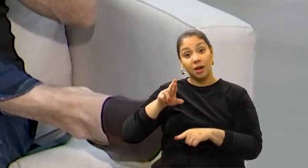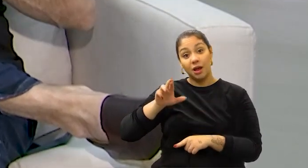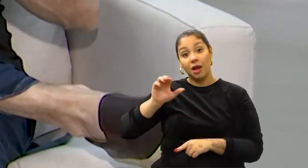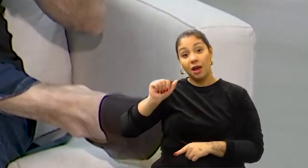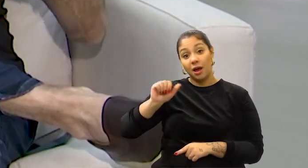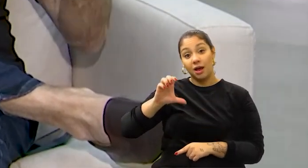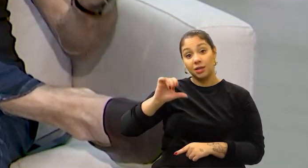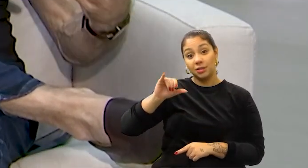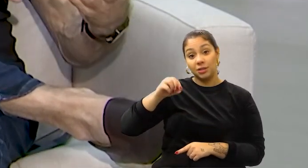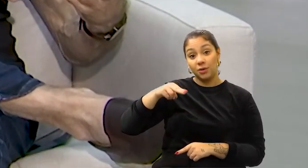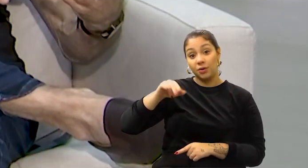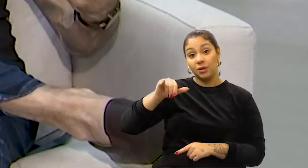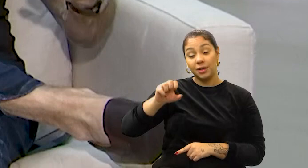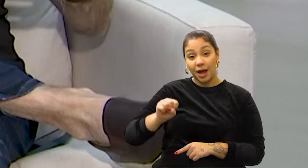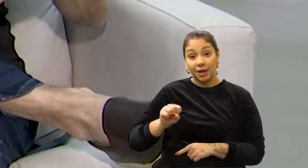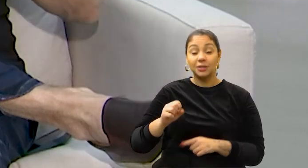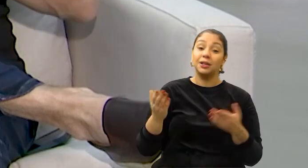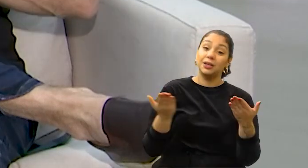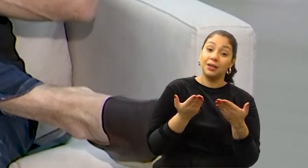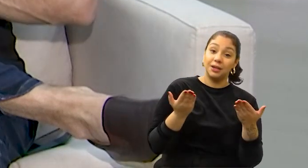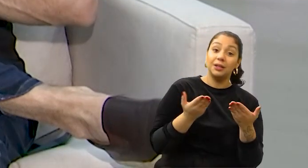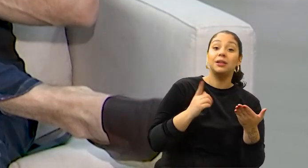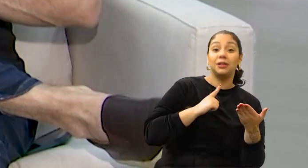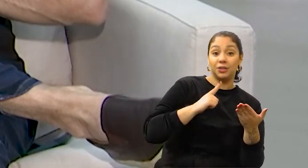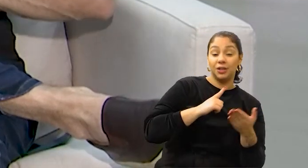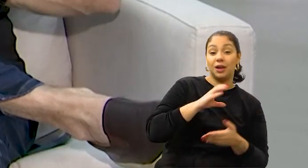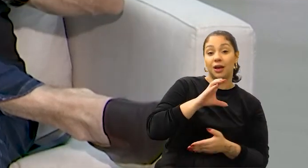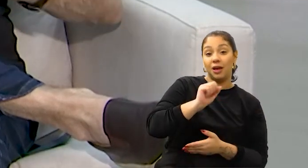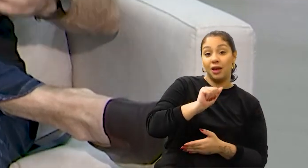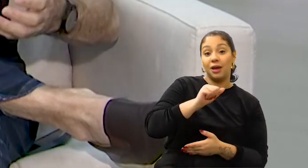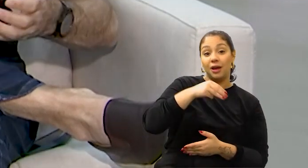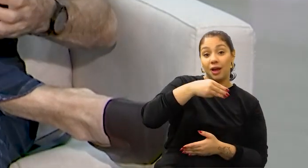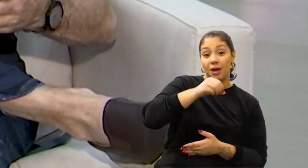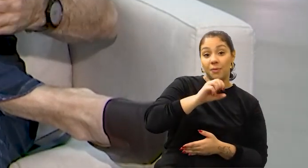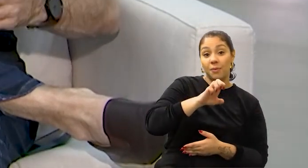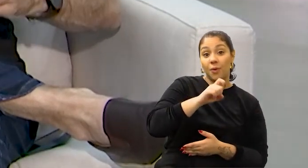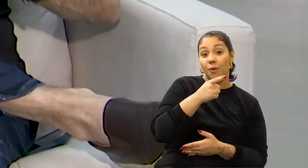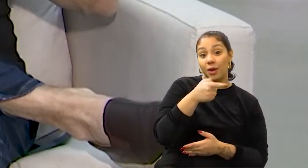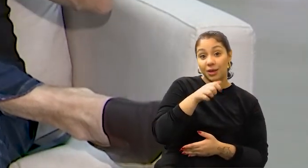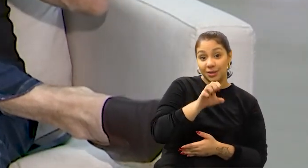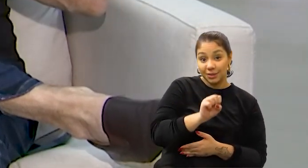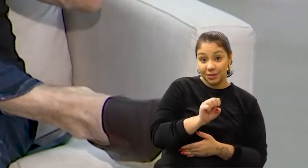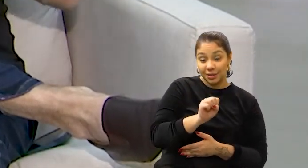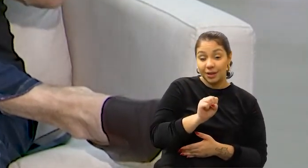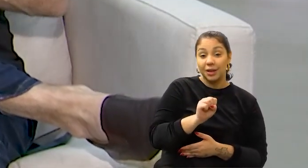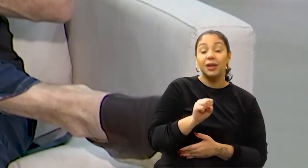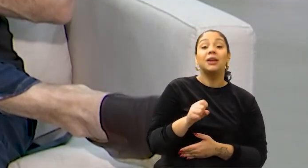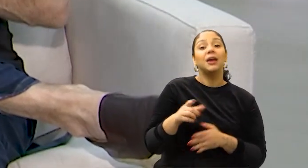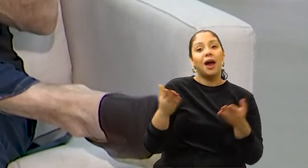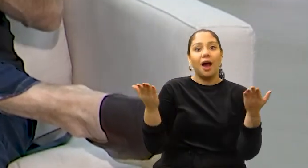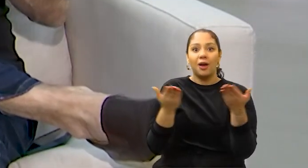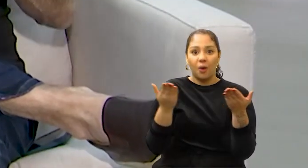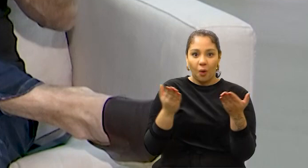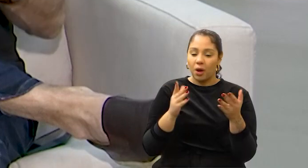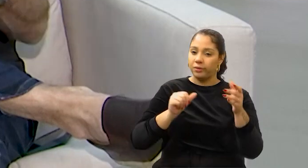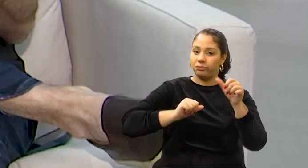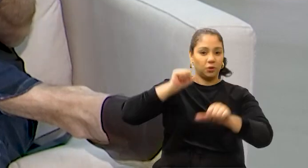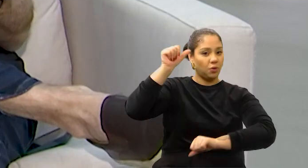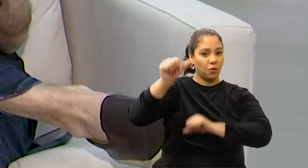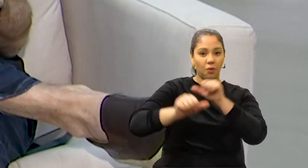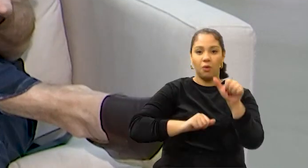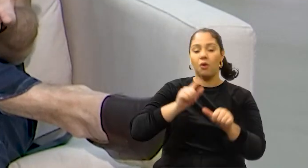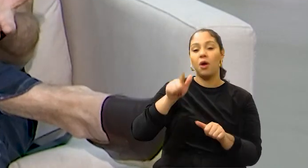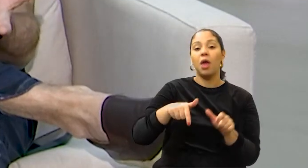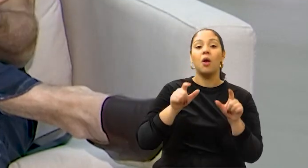agora fazendo Racionais saiu e entrou o disco do Cartola Então são músicas do Cartola e obras clássicas Claro